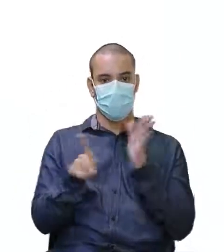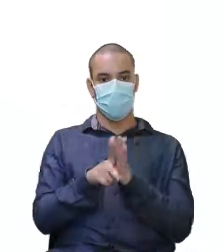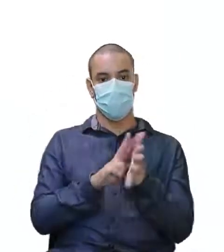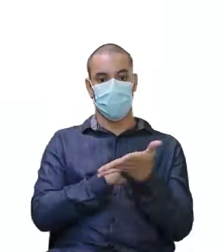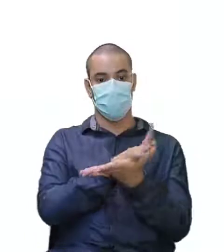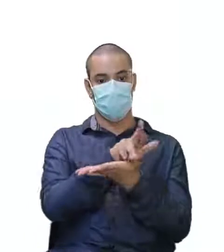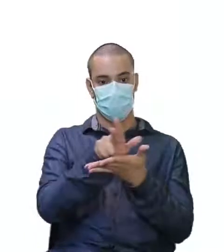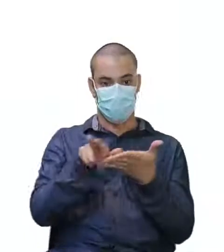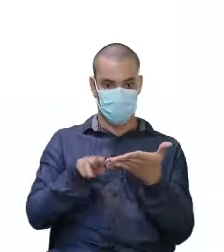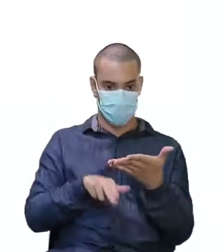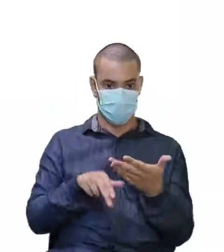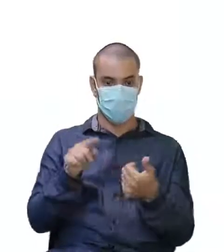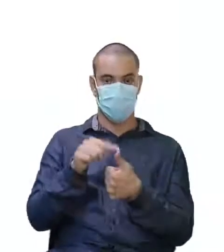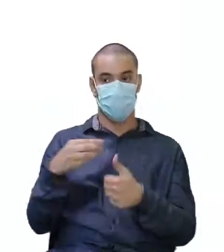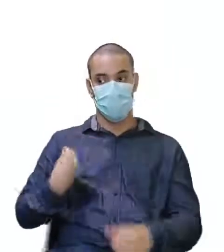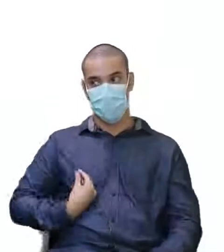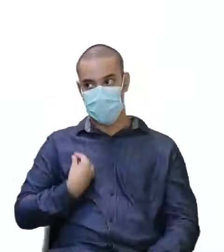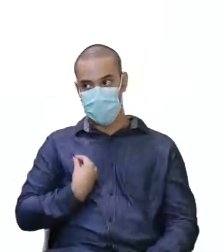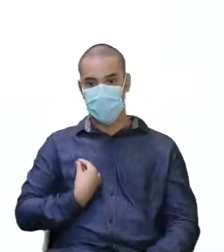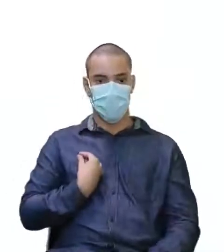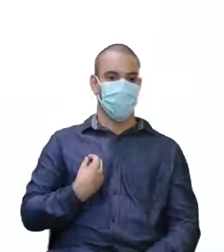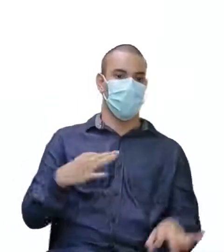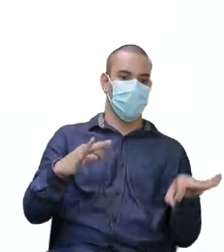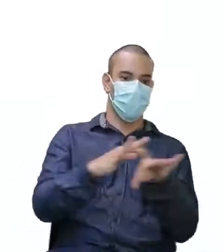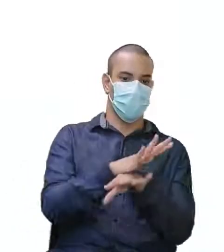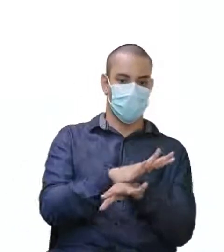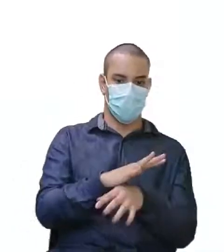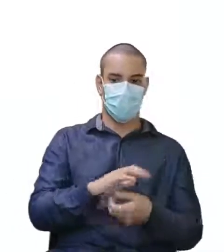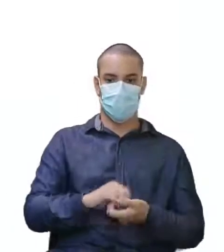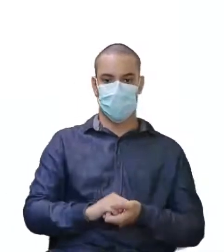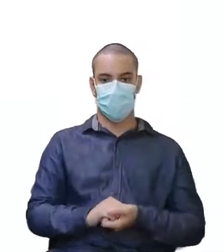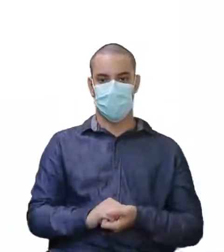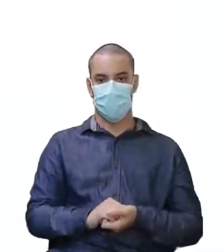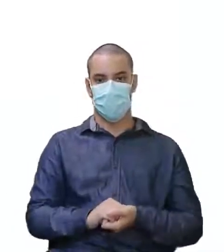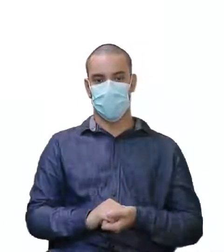fatores bióticos e abióticos, tá bom?